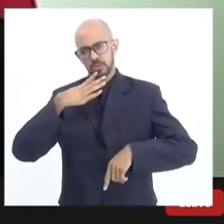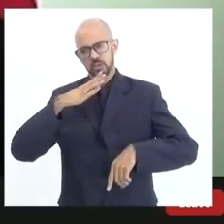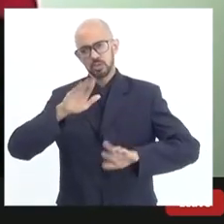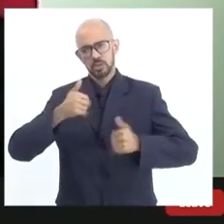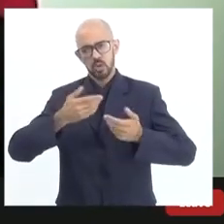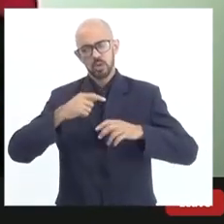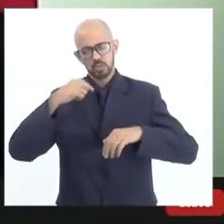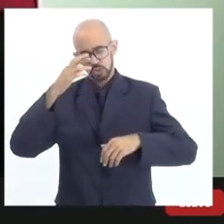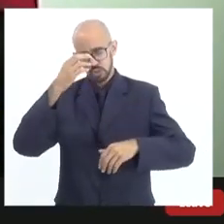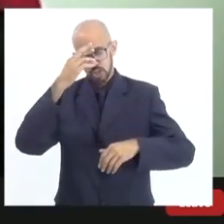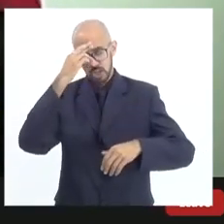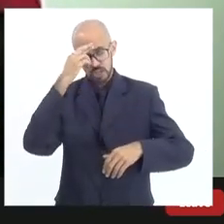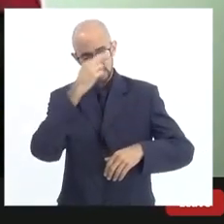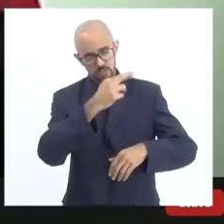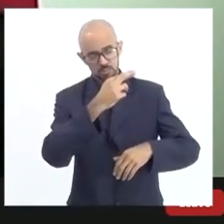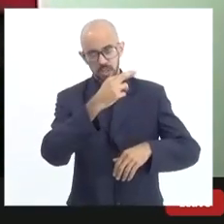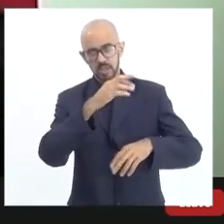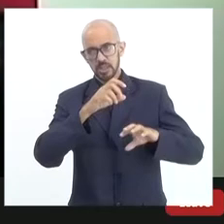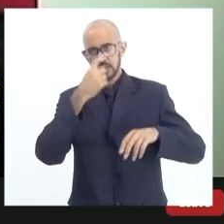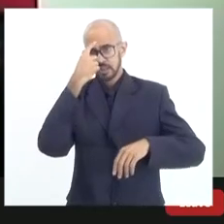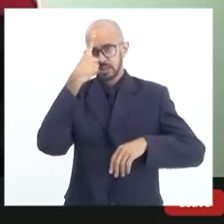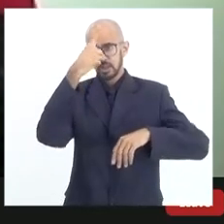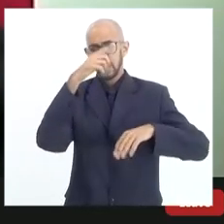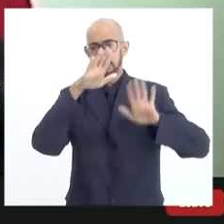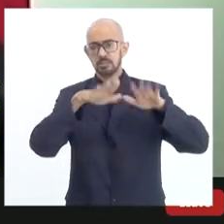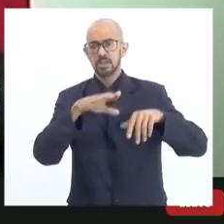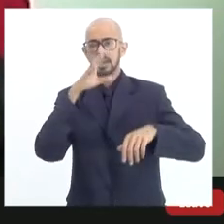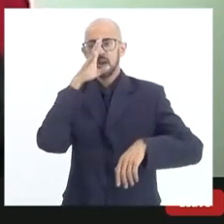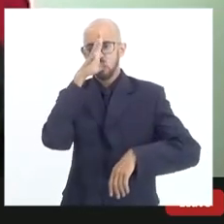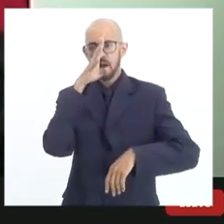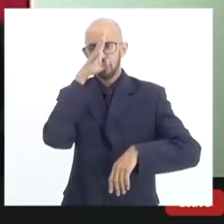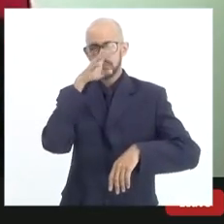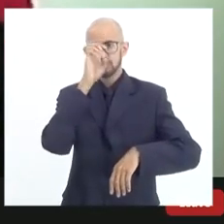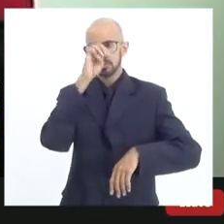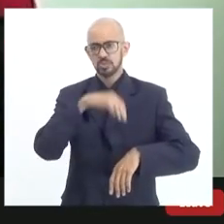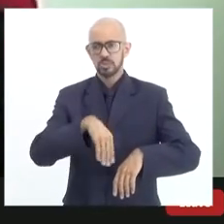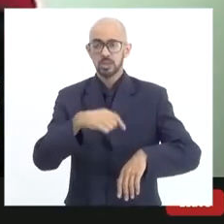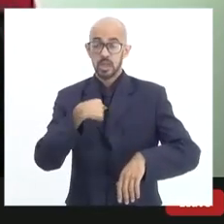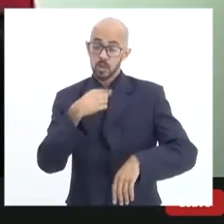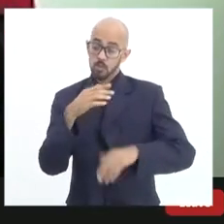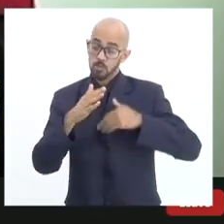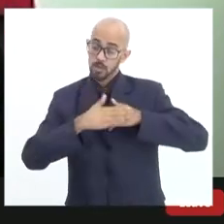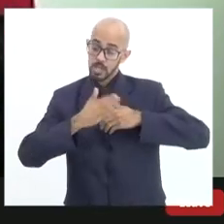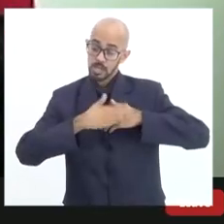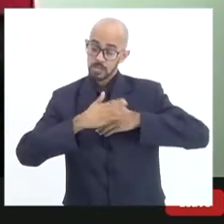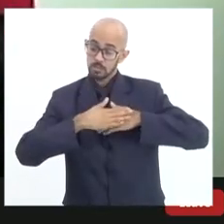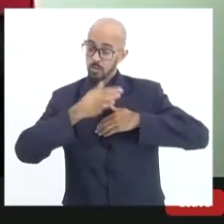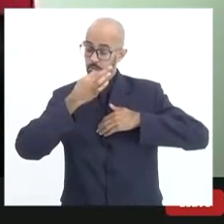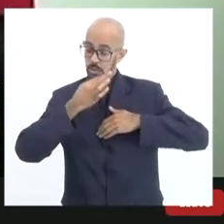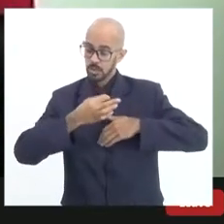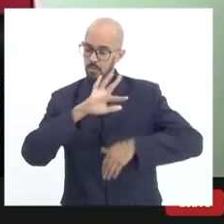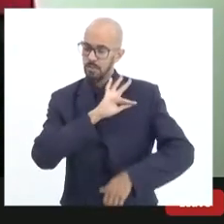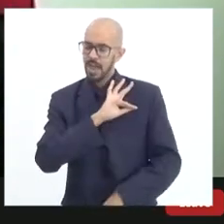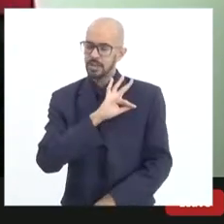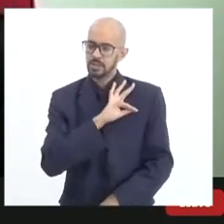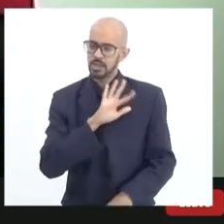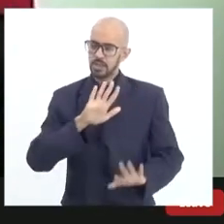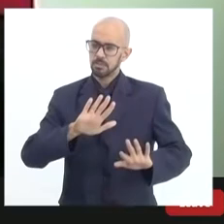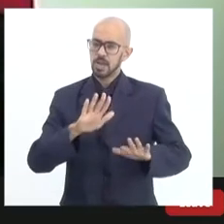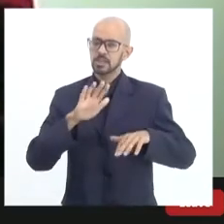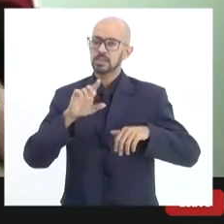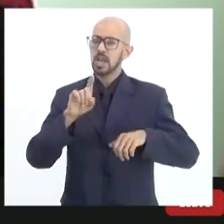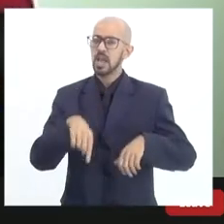as ideias, embora consideramos absurdas, aí estou falando Marta, né? Mas é um direito